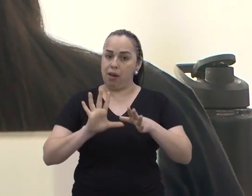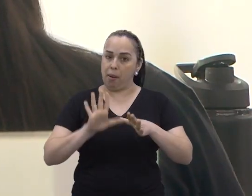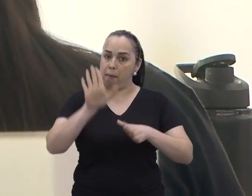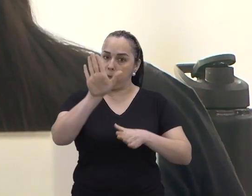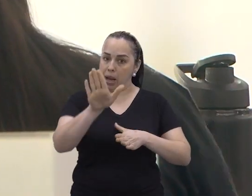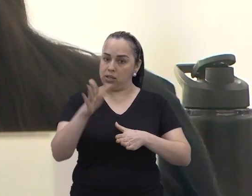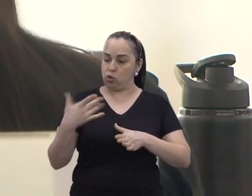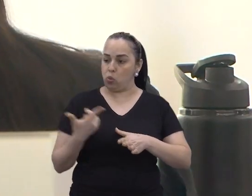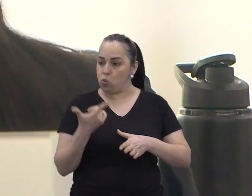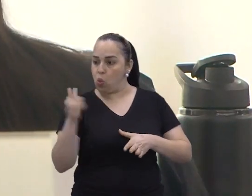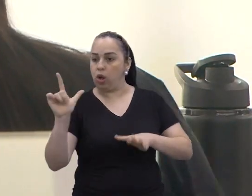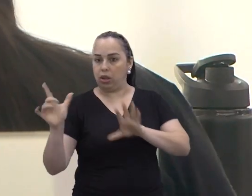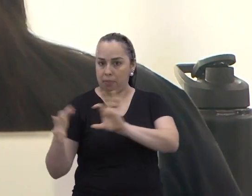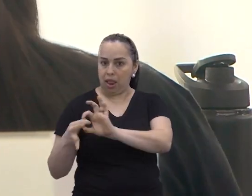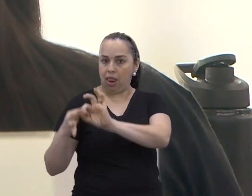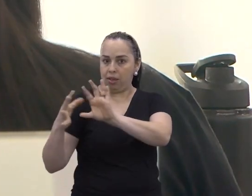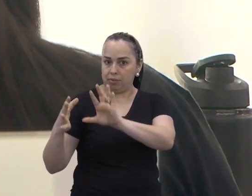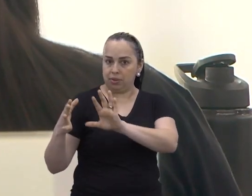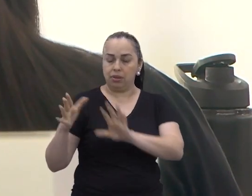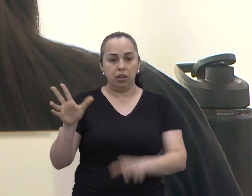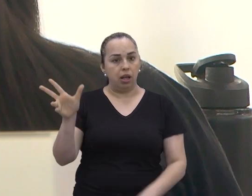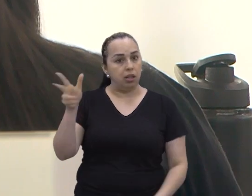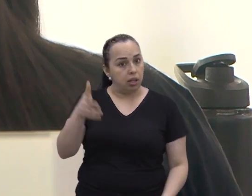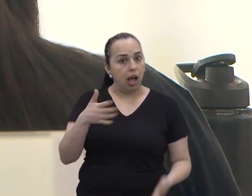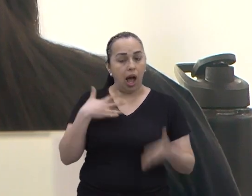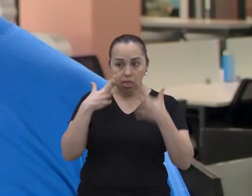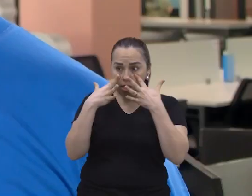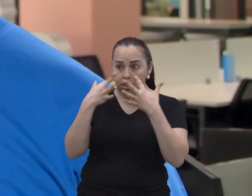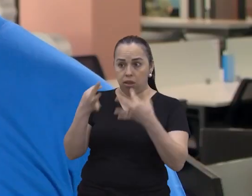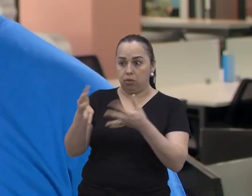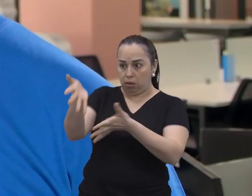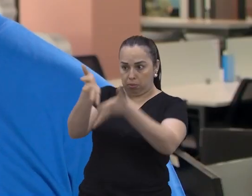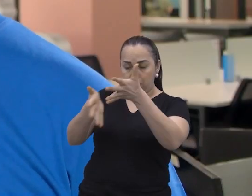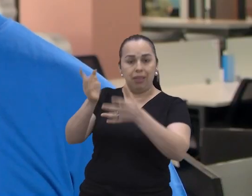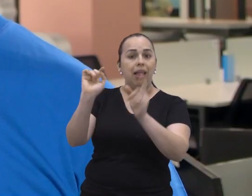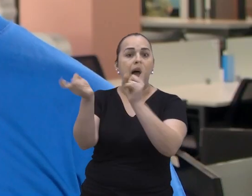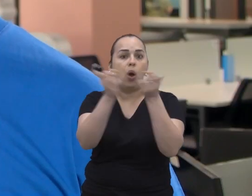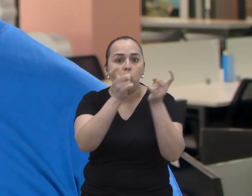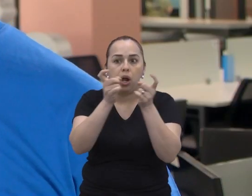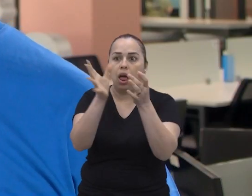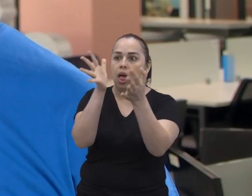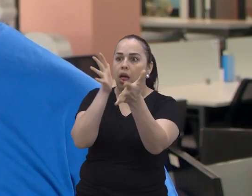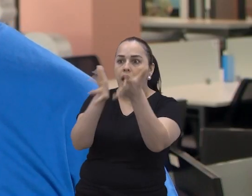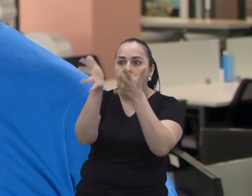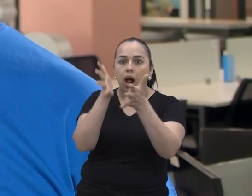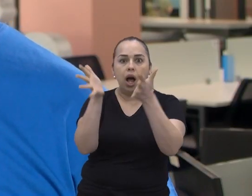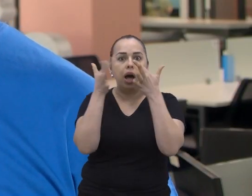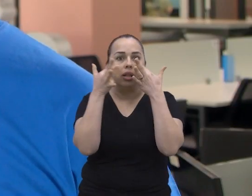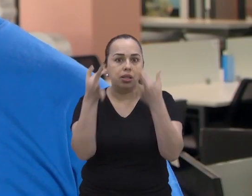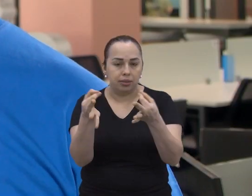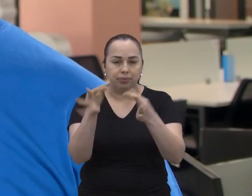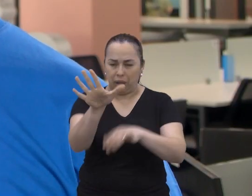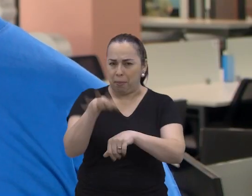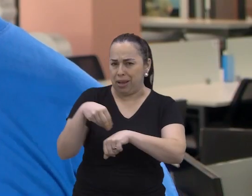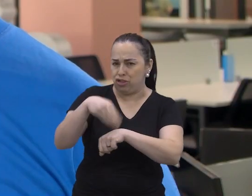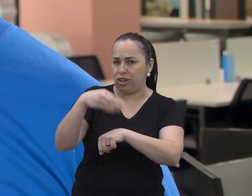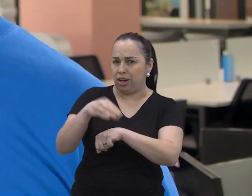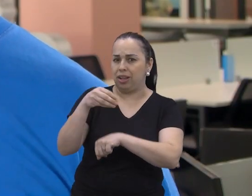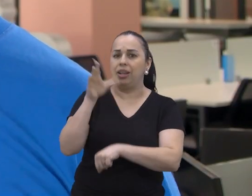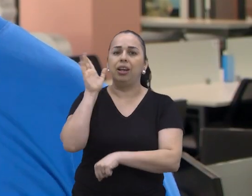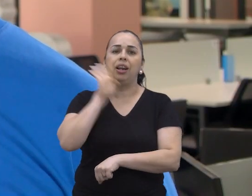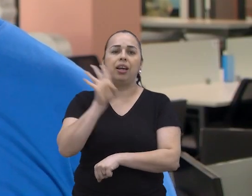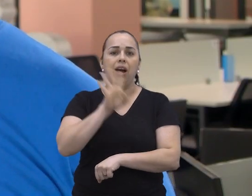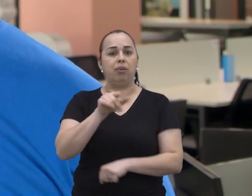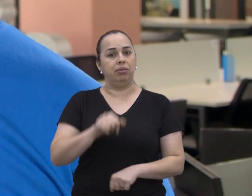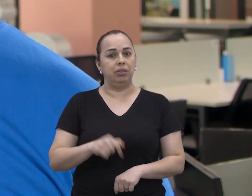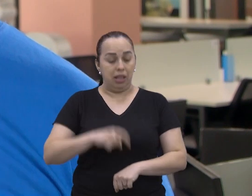Nossa liberdade termina quando começa a do outro. Escute atentamente as pessoas quando você estiver numa reunião. Outro fator importante,